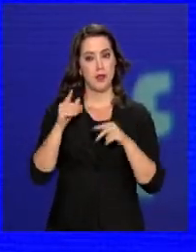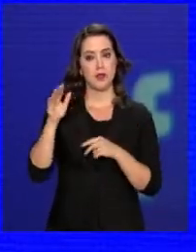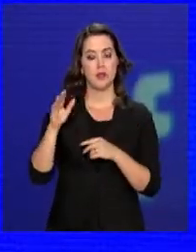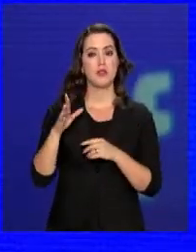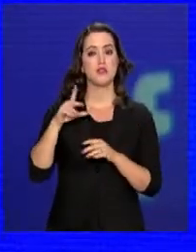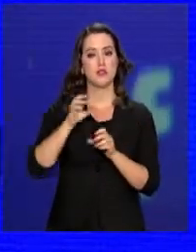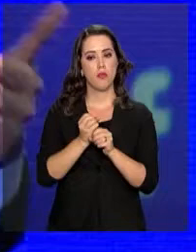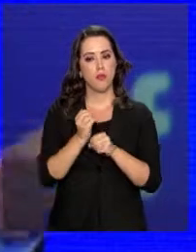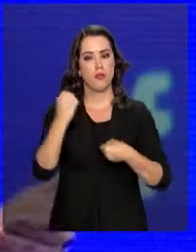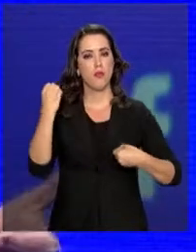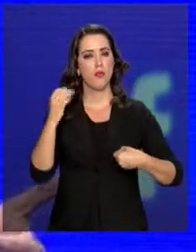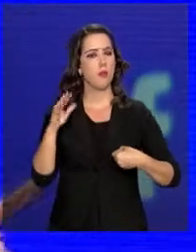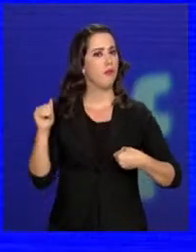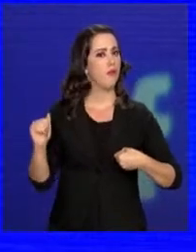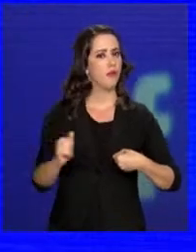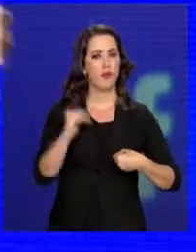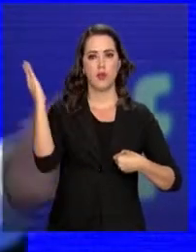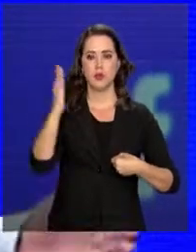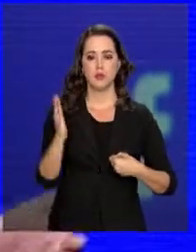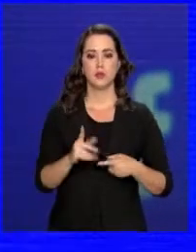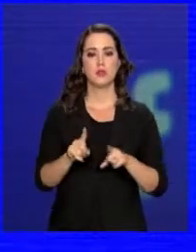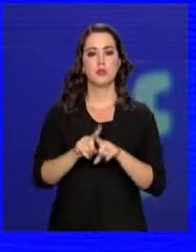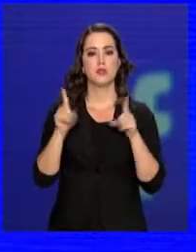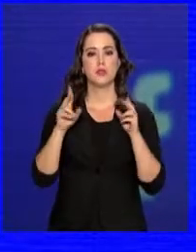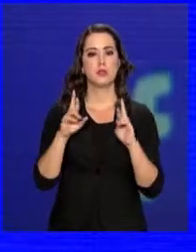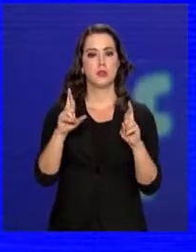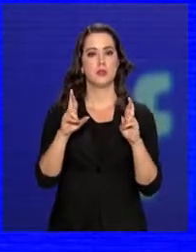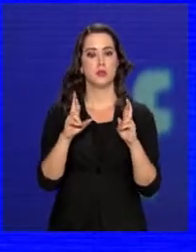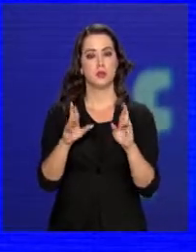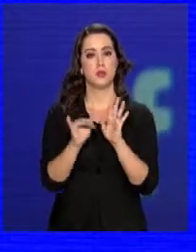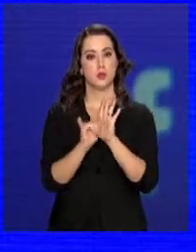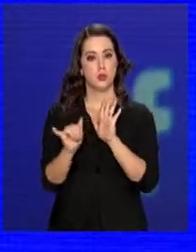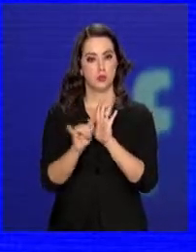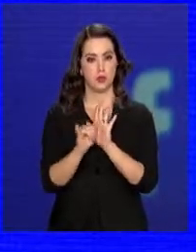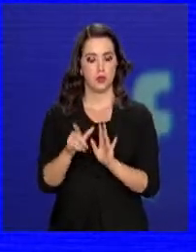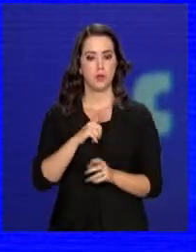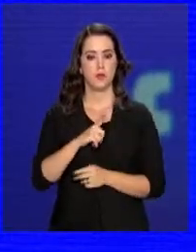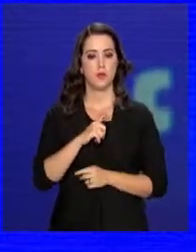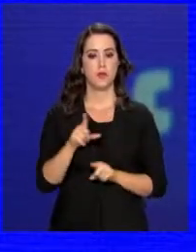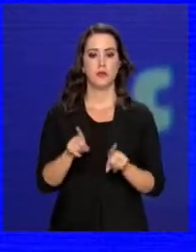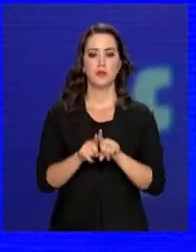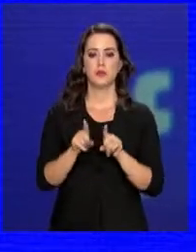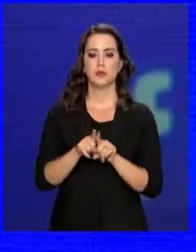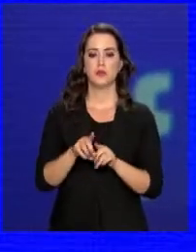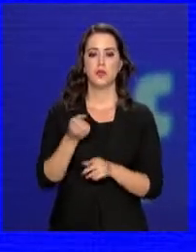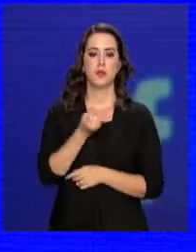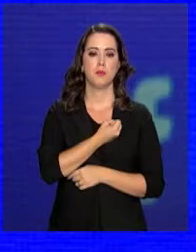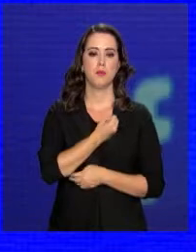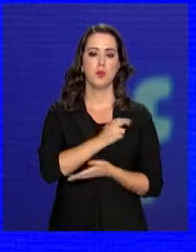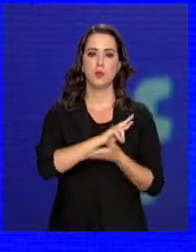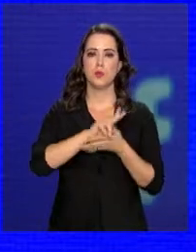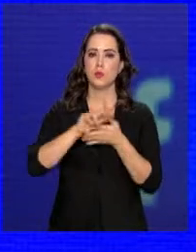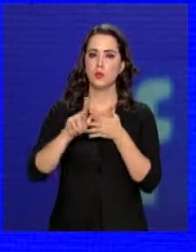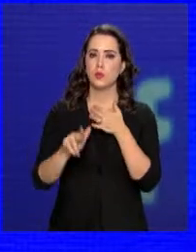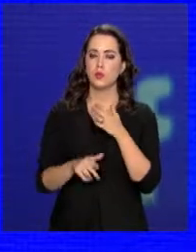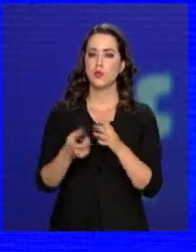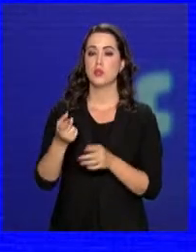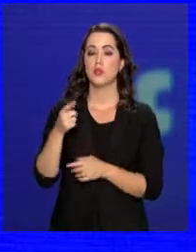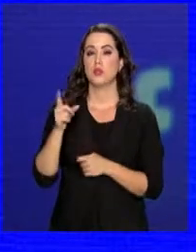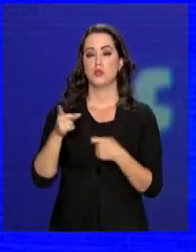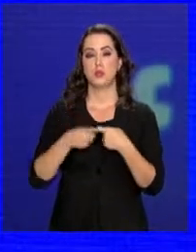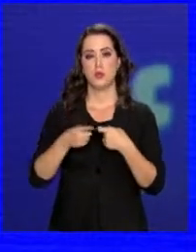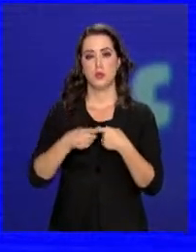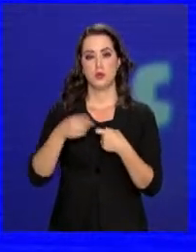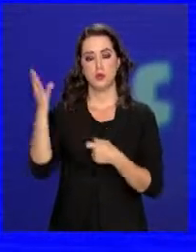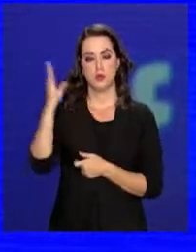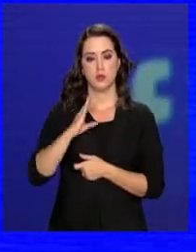numa expectativa da publicação deste edital temos um número expressivo de médicos brasileiros